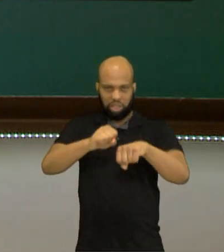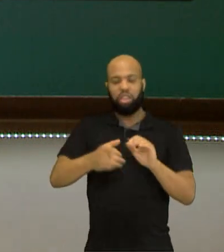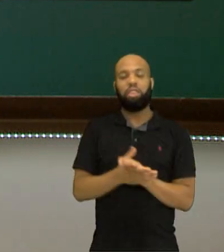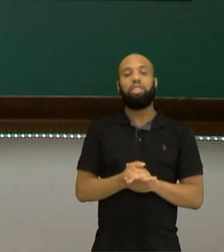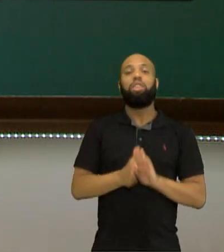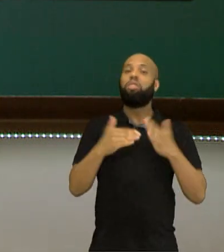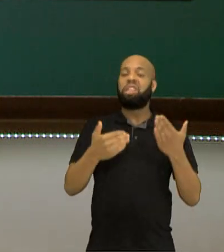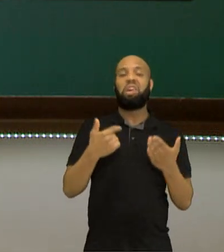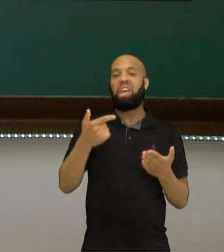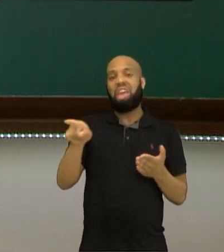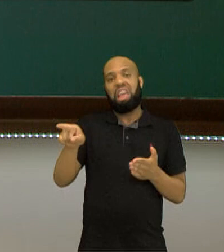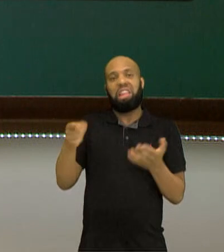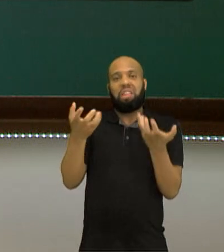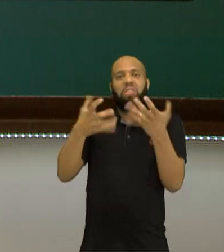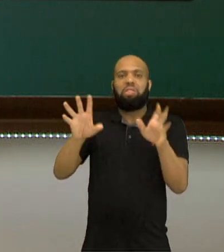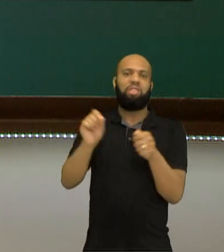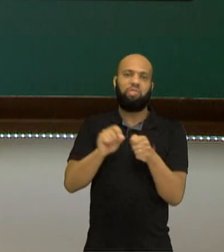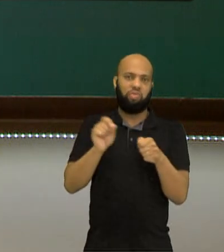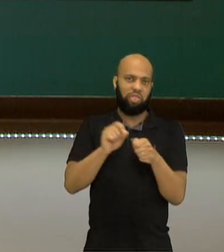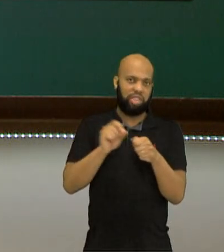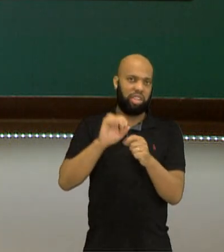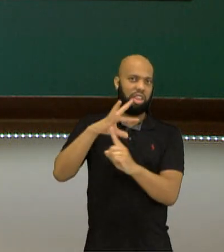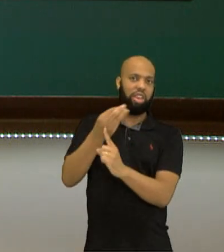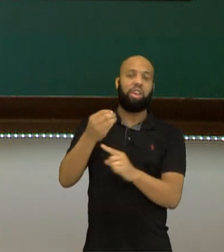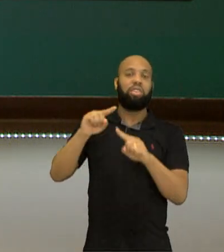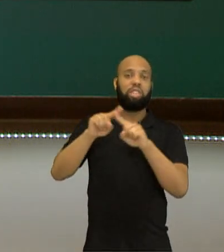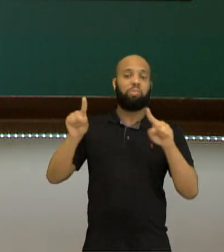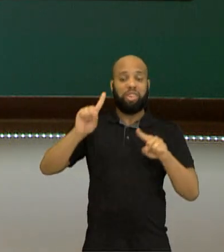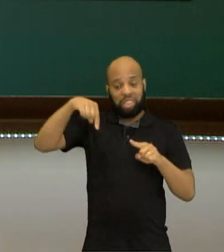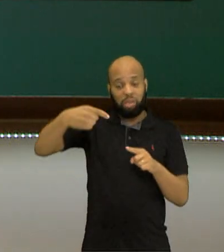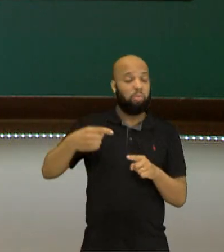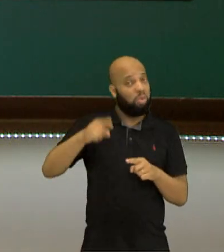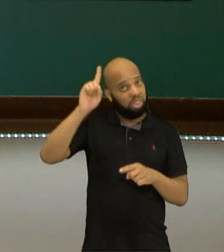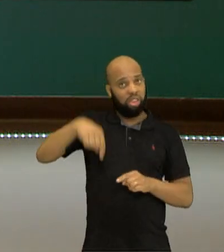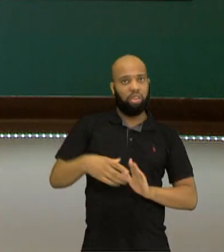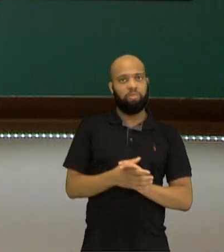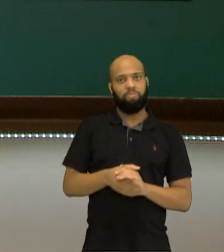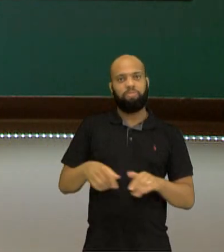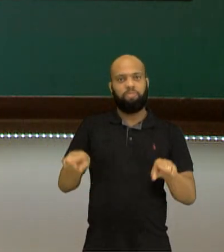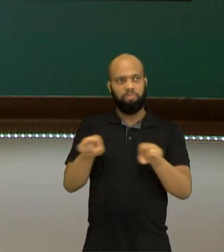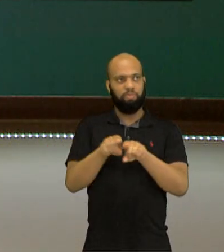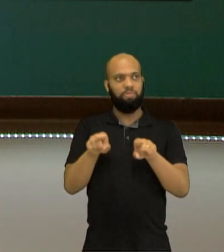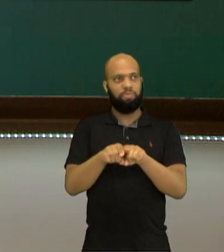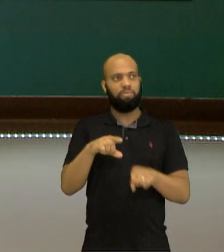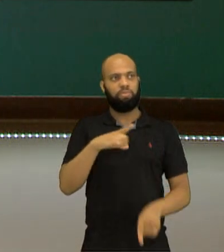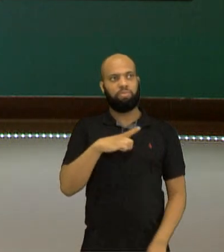de bicicleta se tornou a obra do Marcel Duchamp, assim como